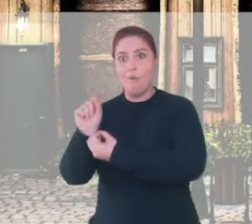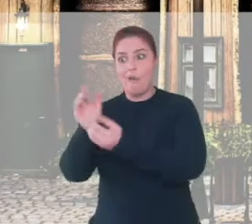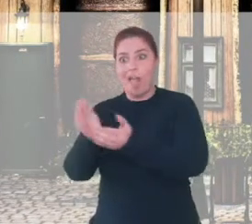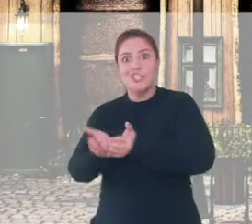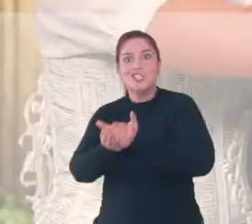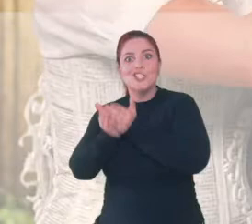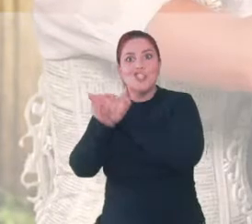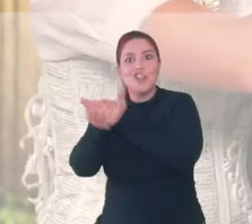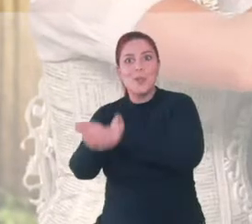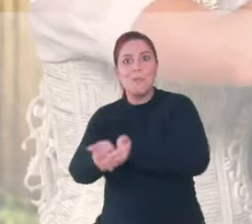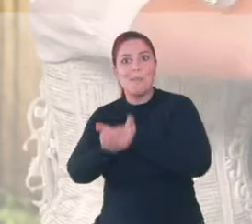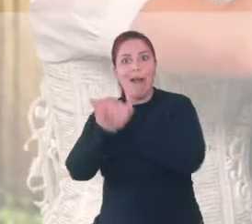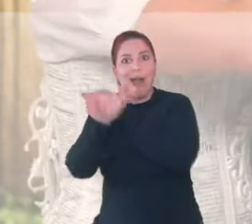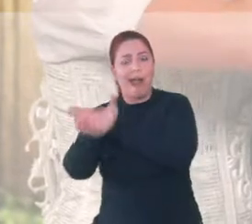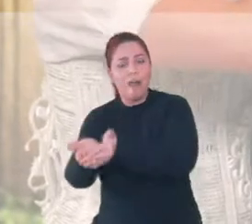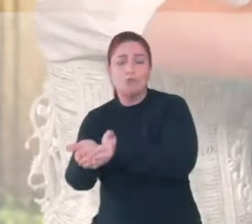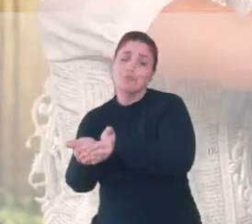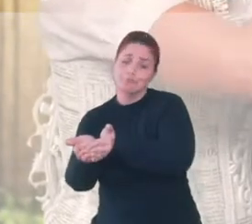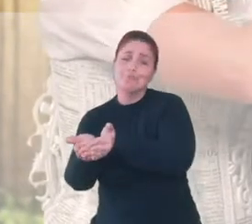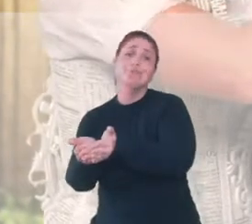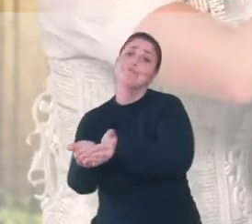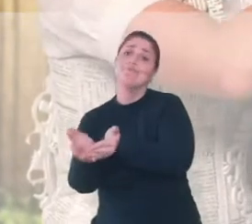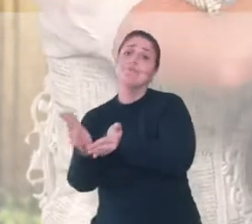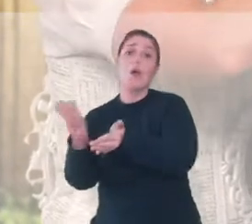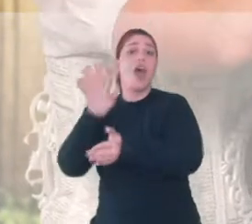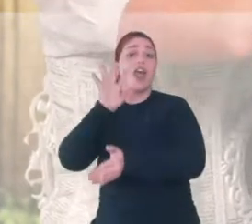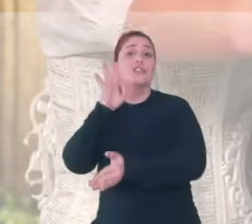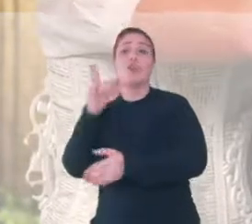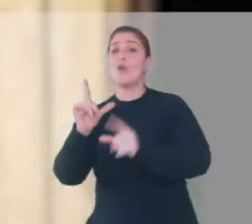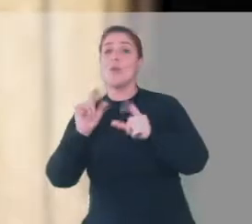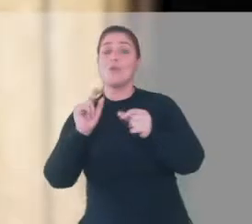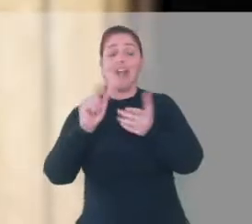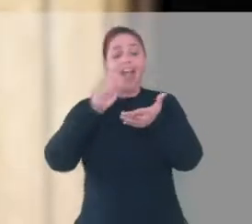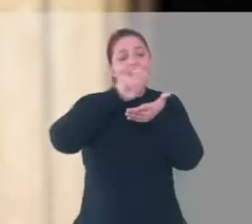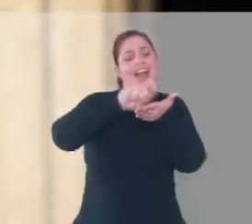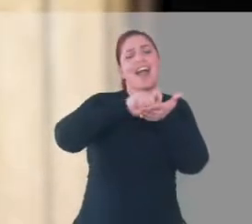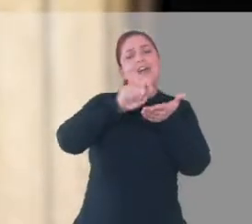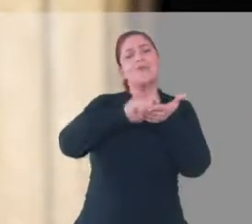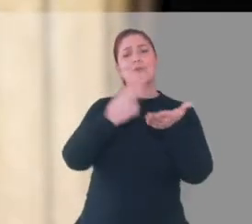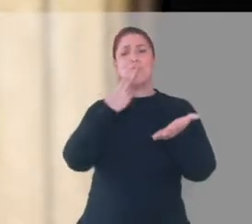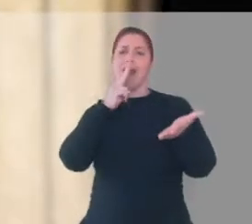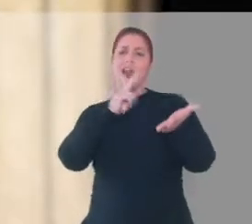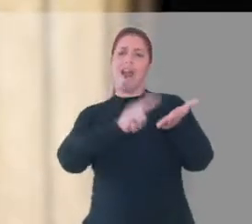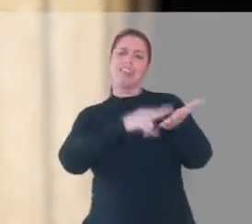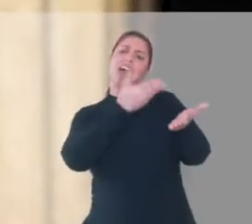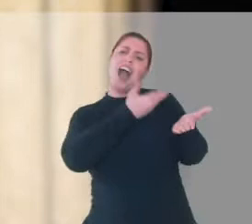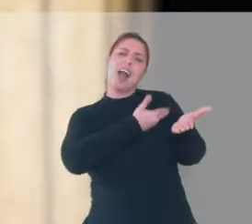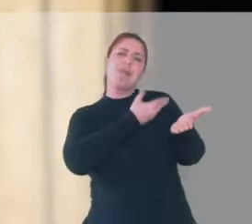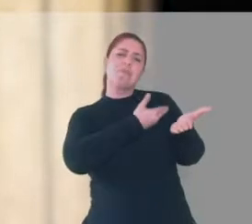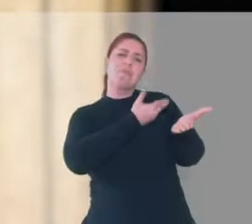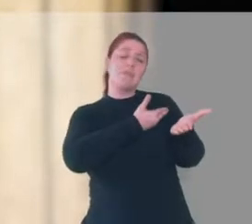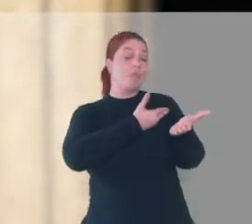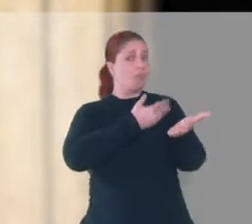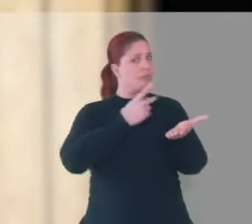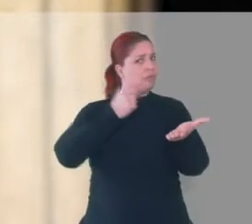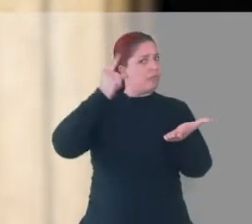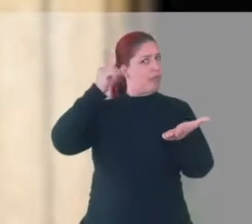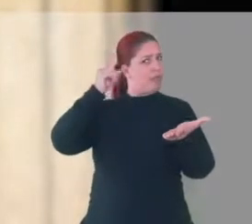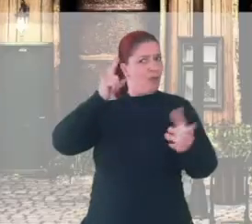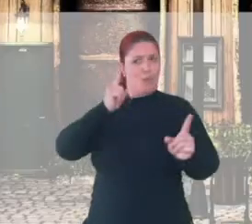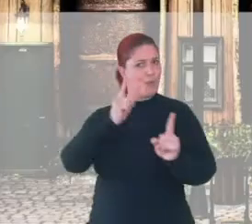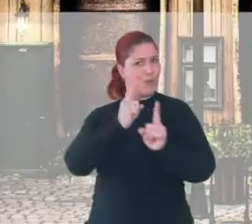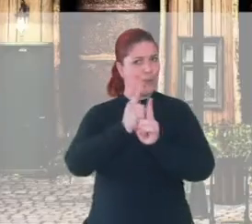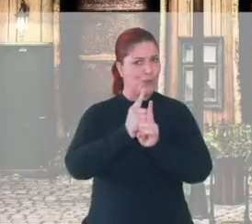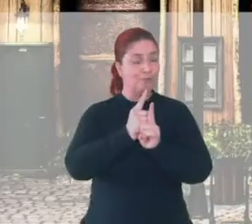barco! Para passar o tempo, ele resolveu escrever uma carta a um amigo distante que não via há